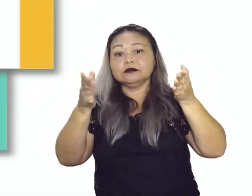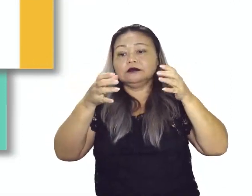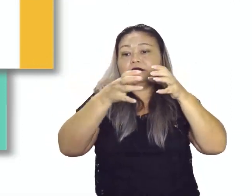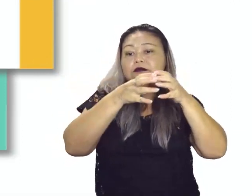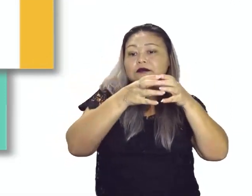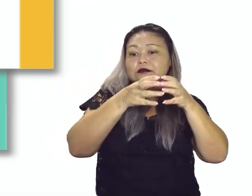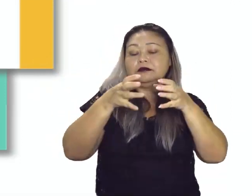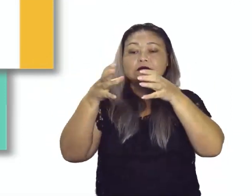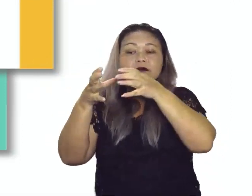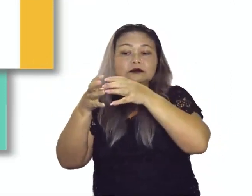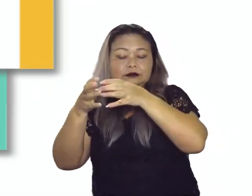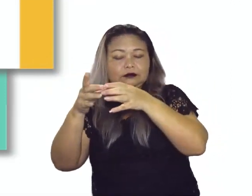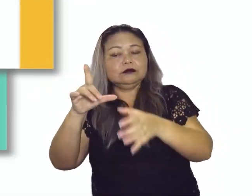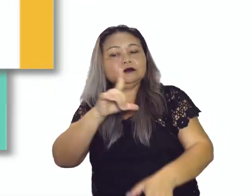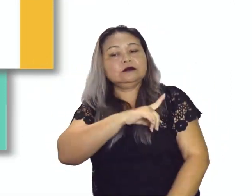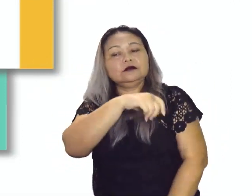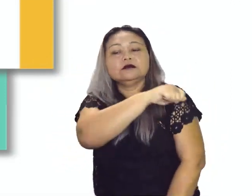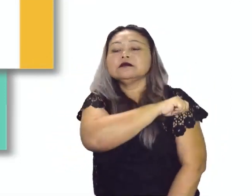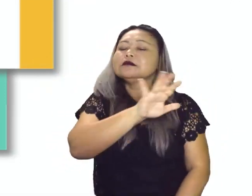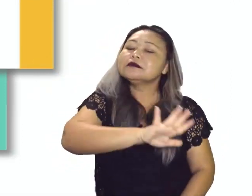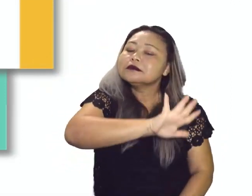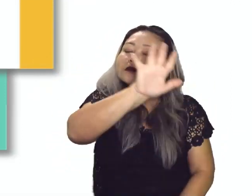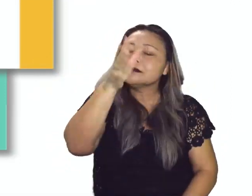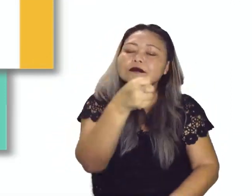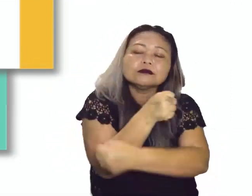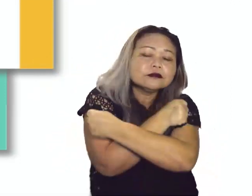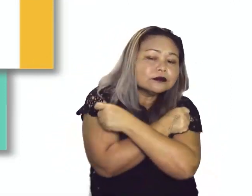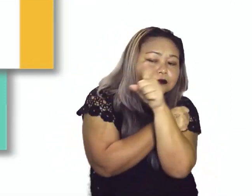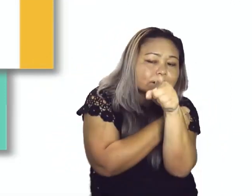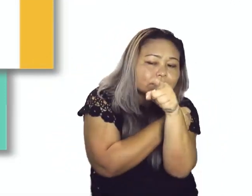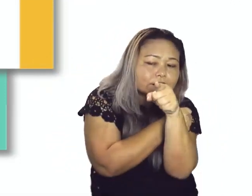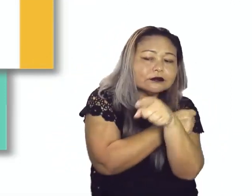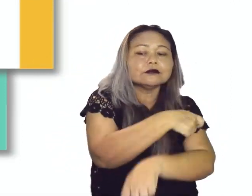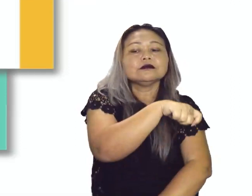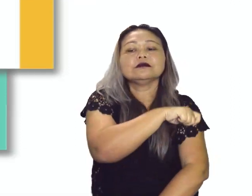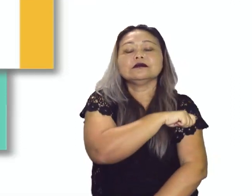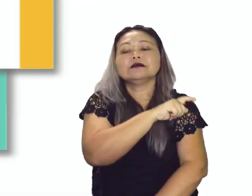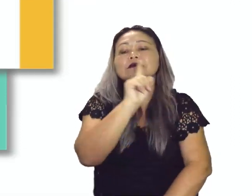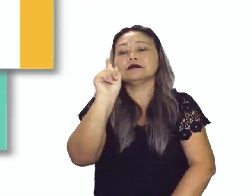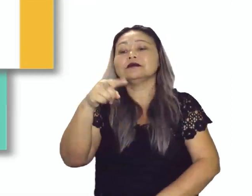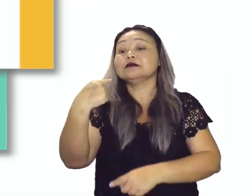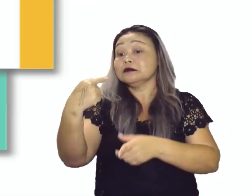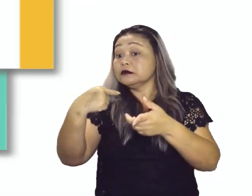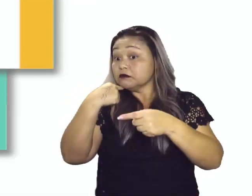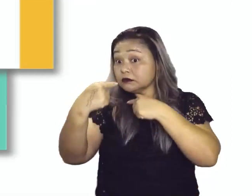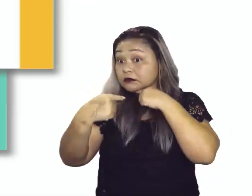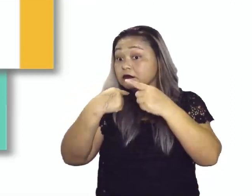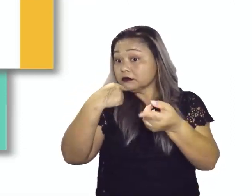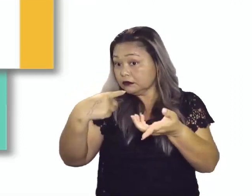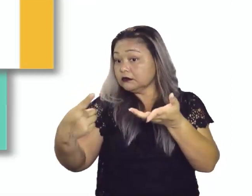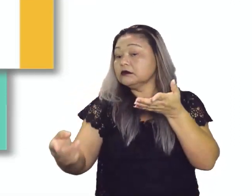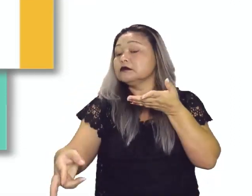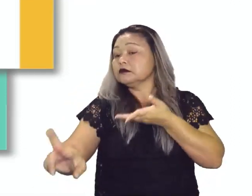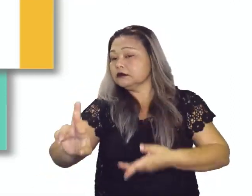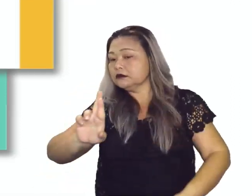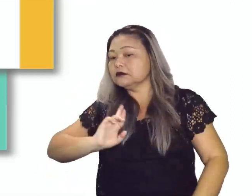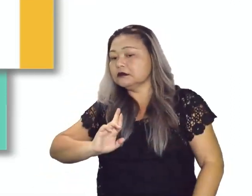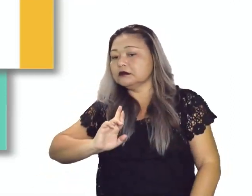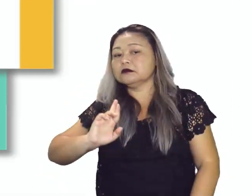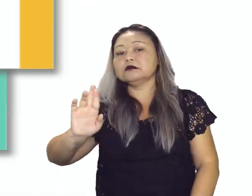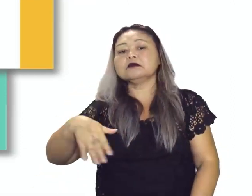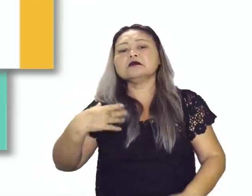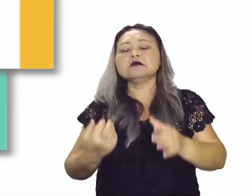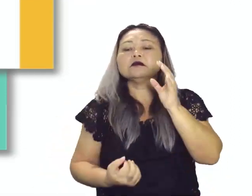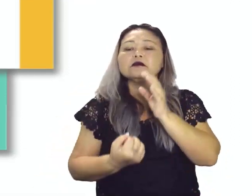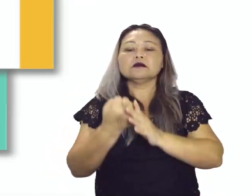comunidades, temos alunos aí, um alô para vocês, um grande abraço e mande as suas dúvidas, tá? Como nasce o